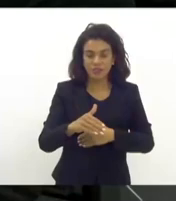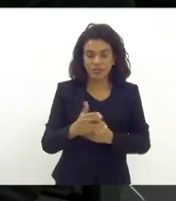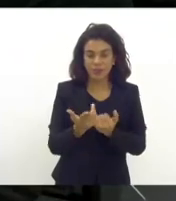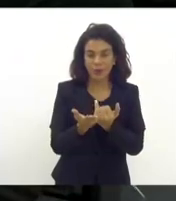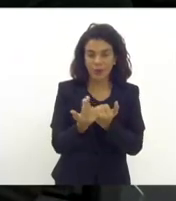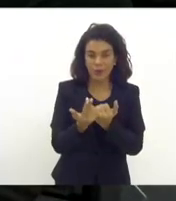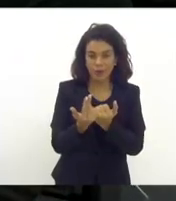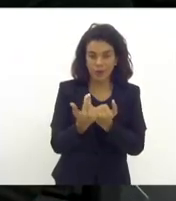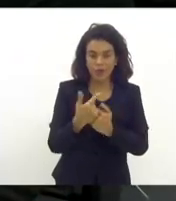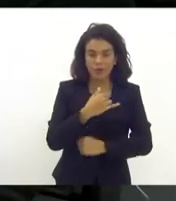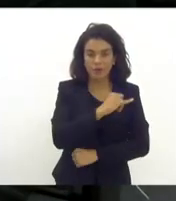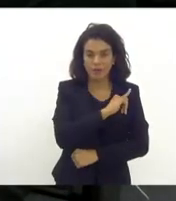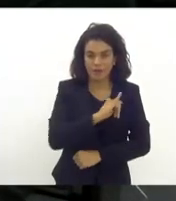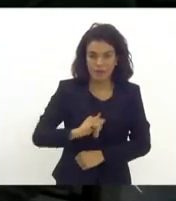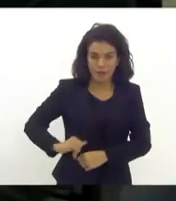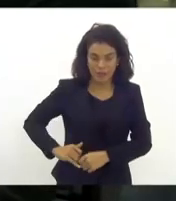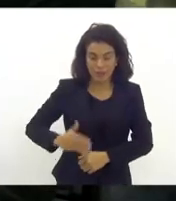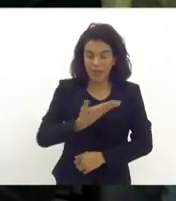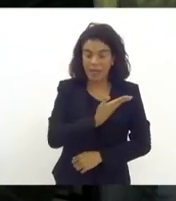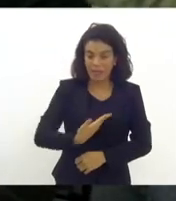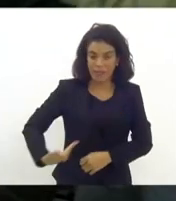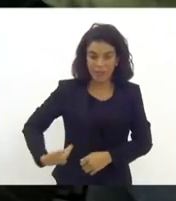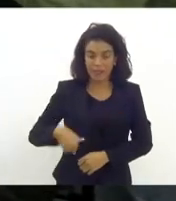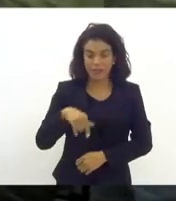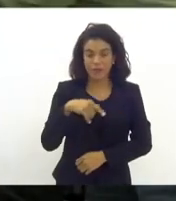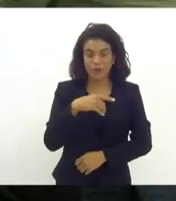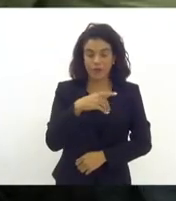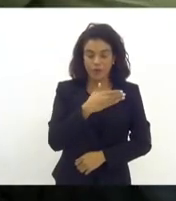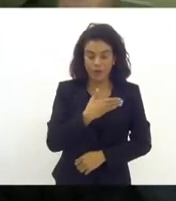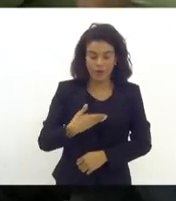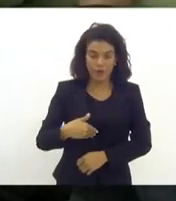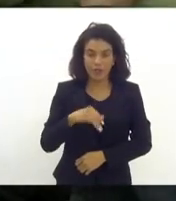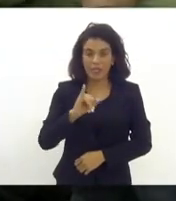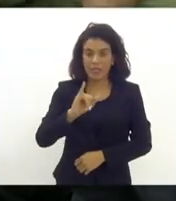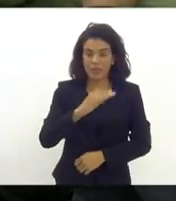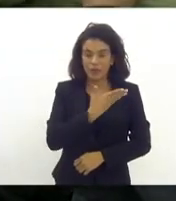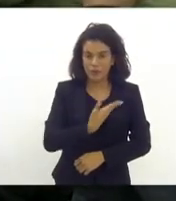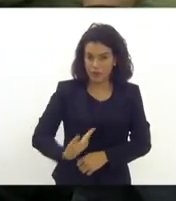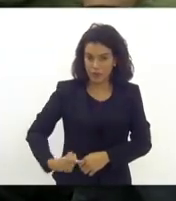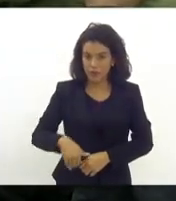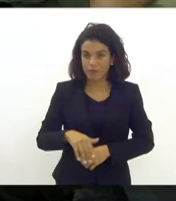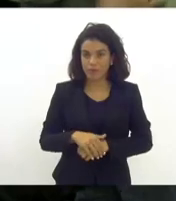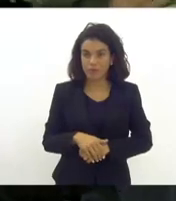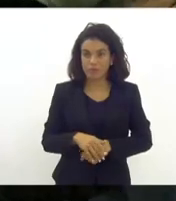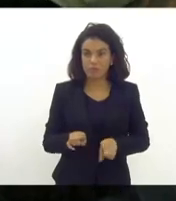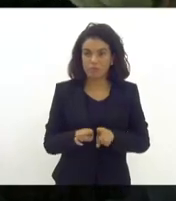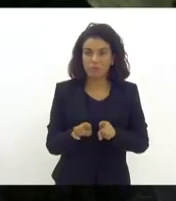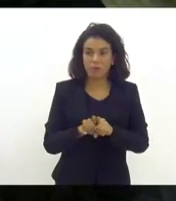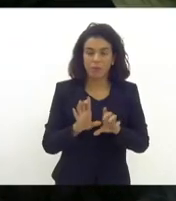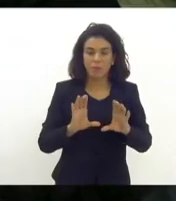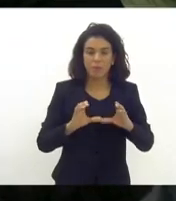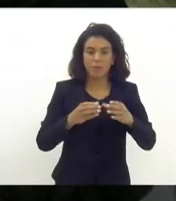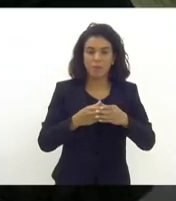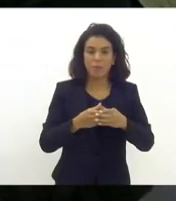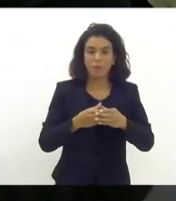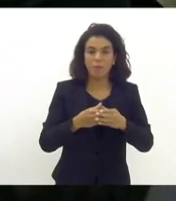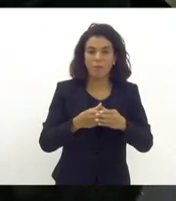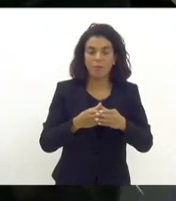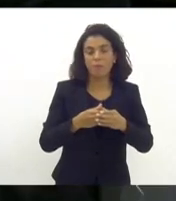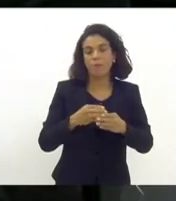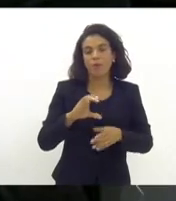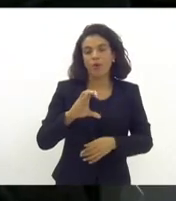dos blocos da Ilha do Governador Jorge Macena presidente do bloco Confraria Bohemia da Lapa